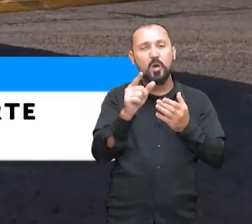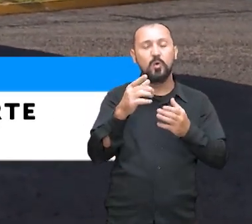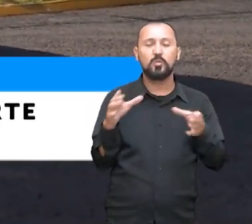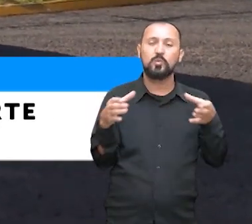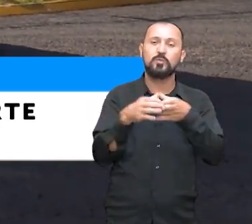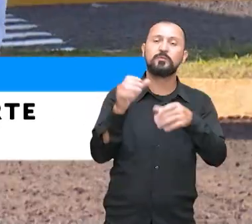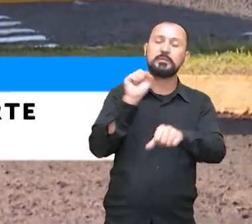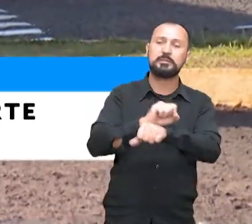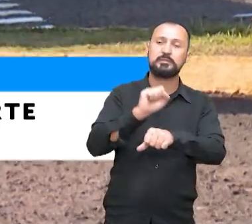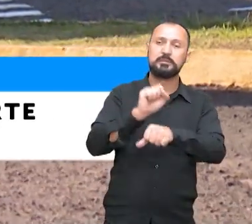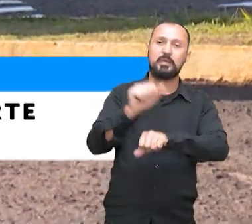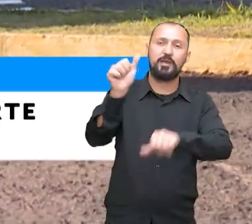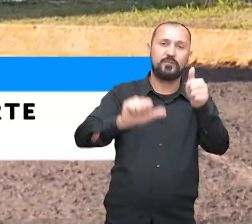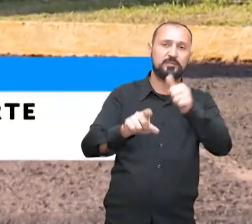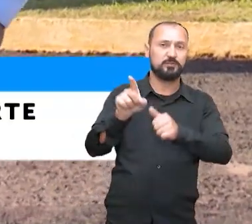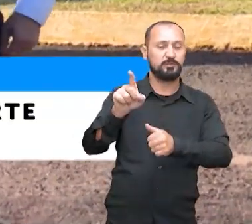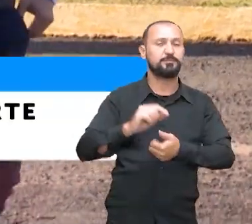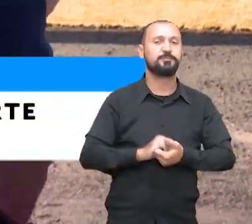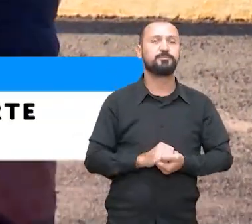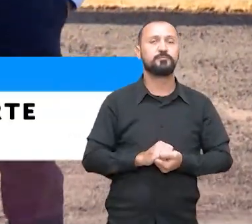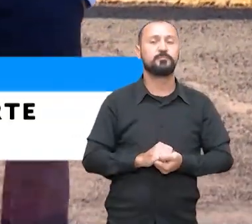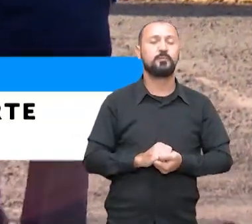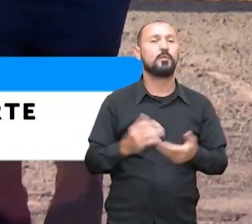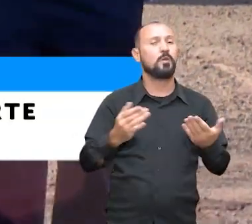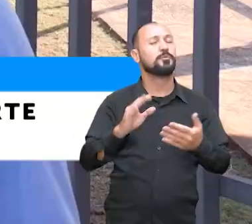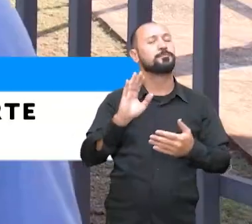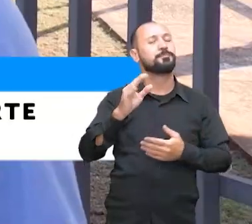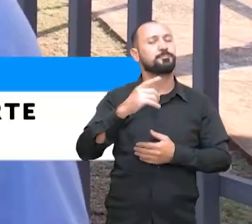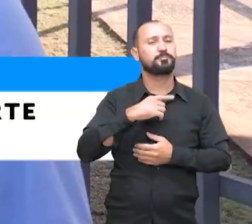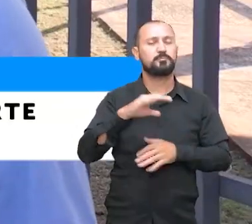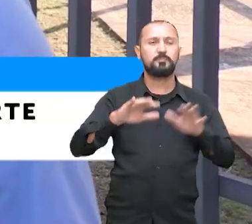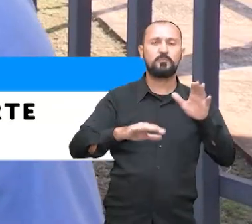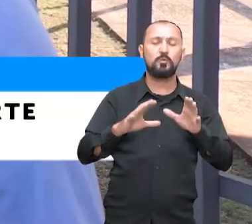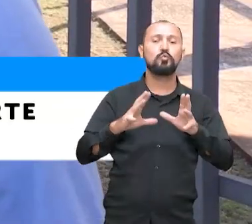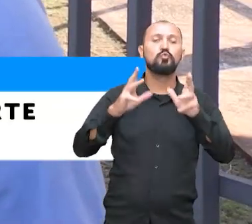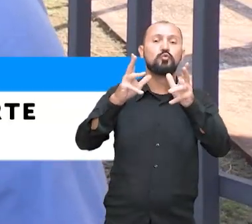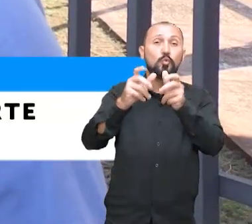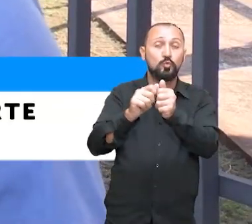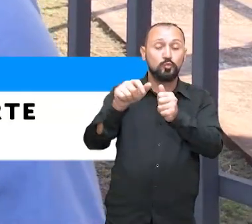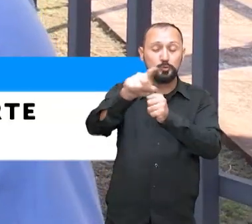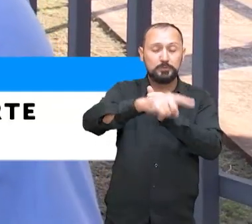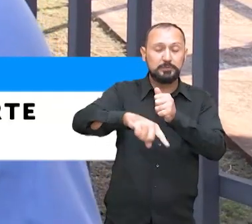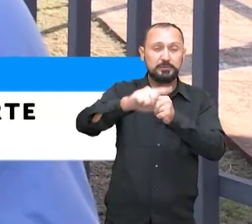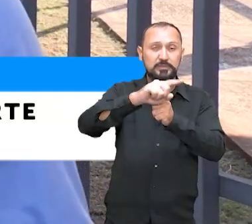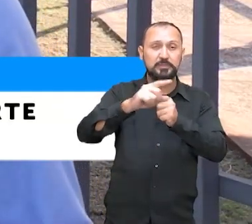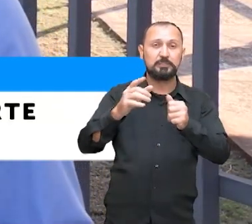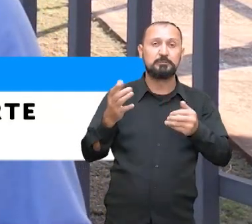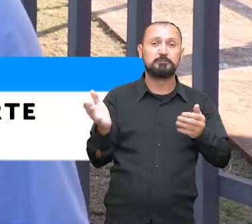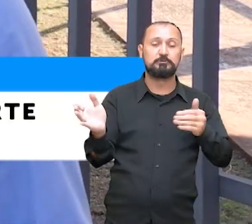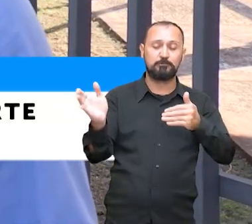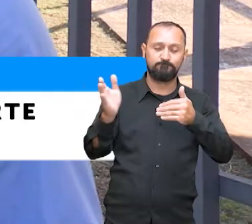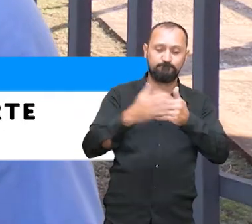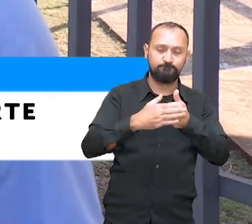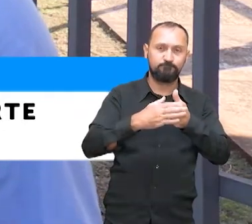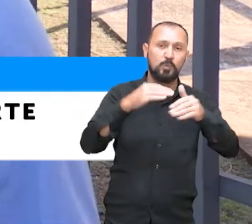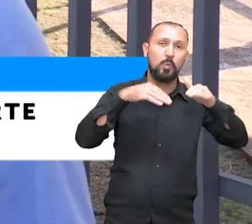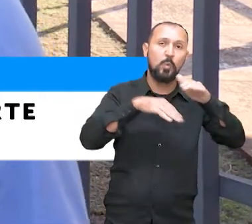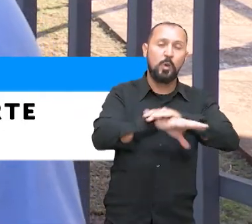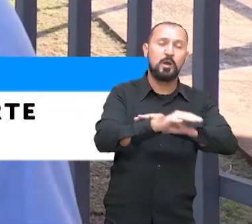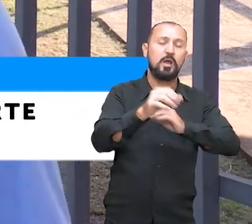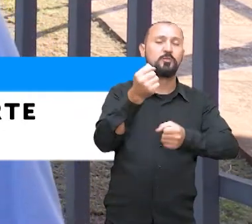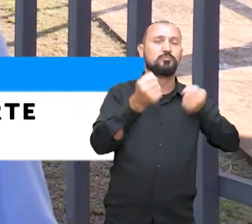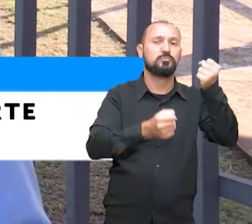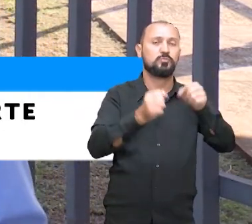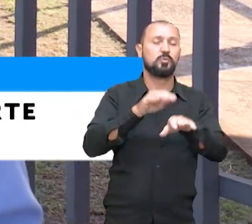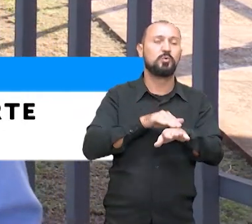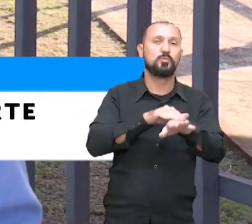a comissão fica no aguardo das análises. Agora nós já estamos com todos os medidores lacrados, acondicionados